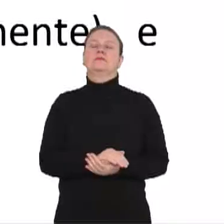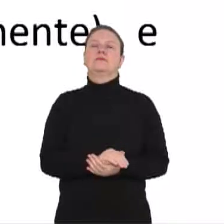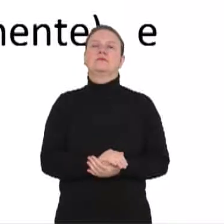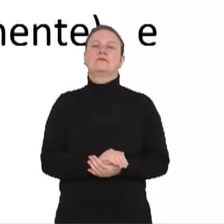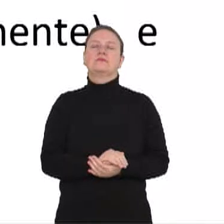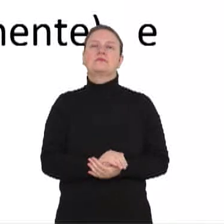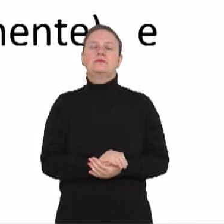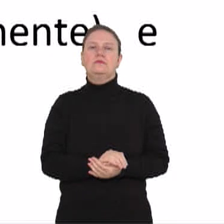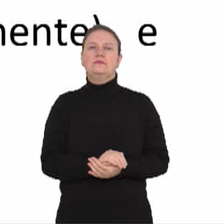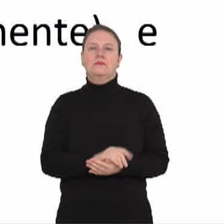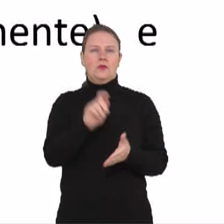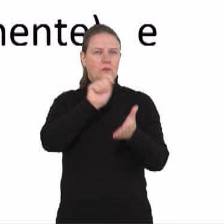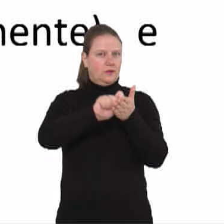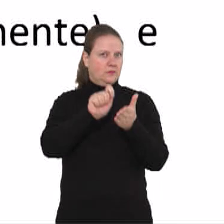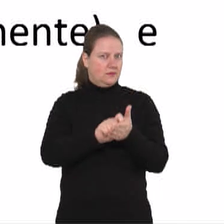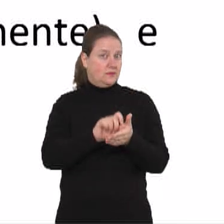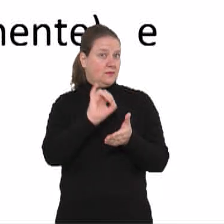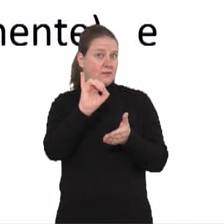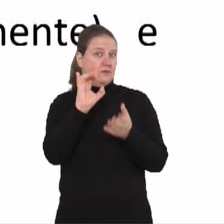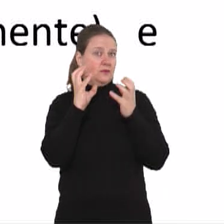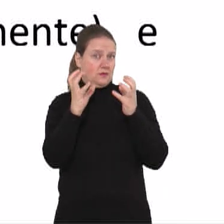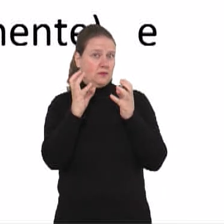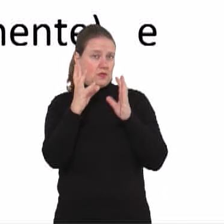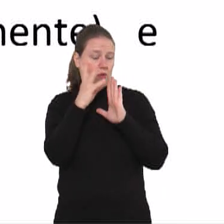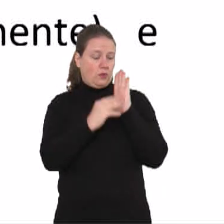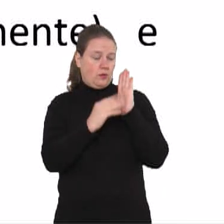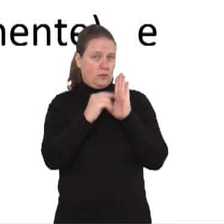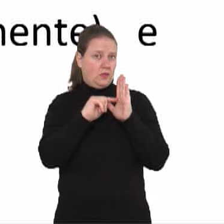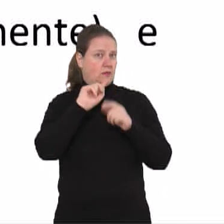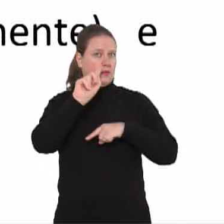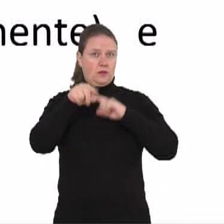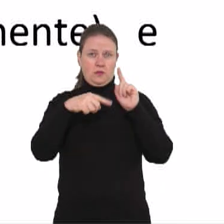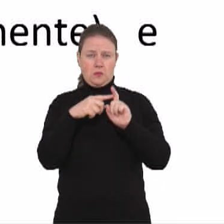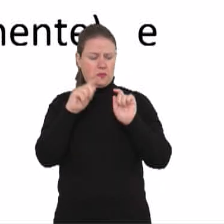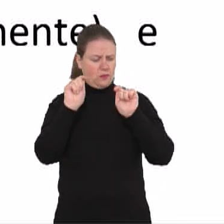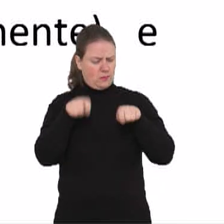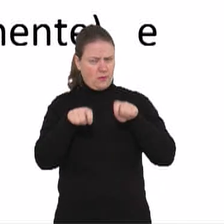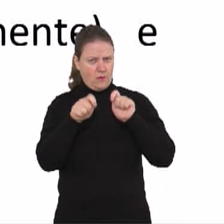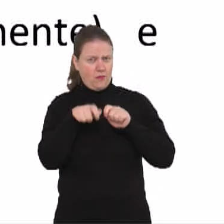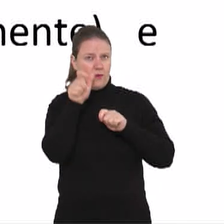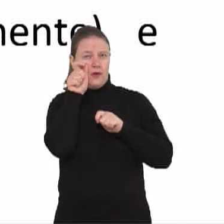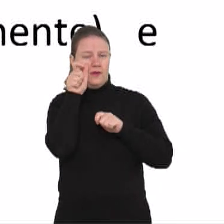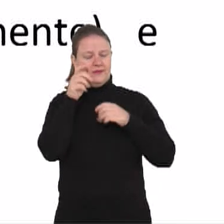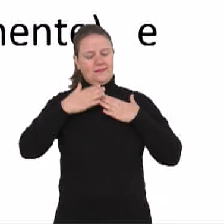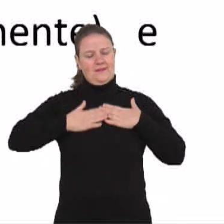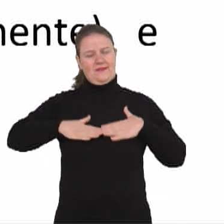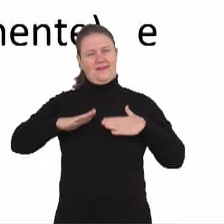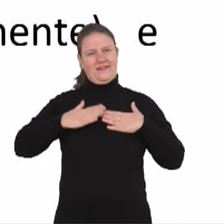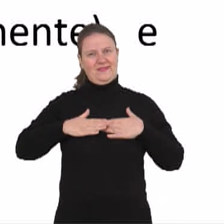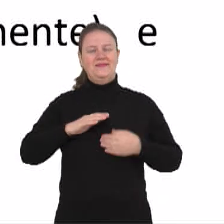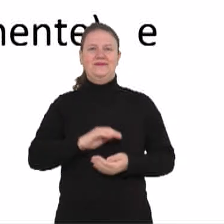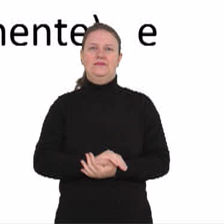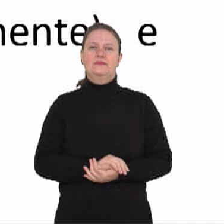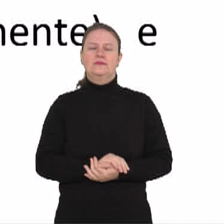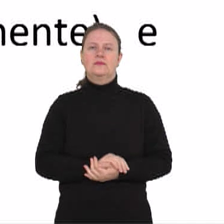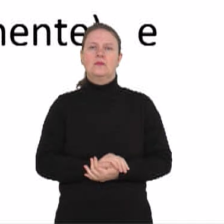partezinha, tá? Você pode anotar se você quiser puxar depois, né? Depois você pode olhar isso com mais calma. Então você pode colocar